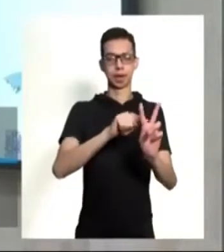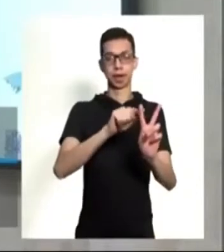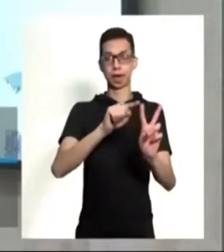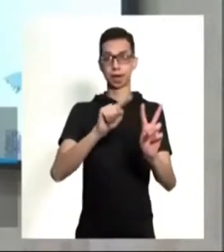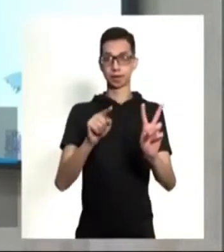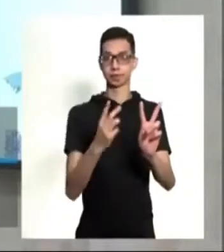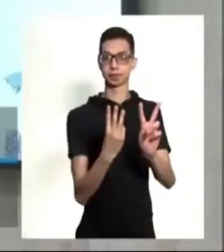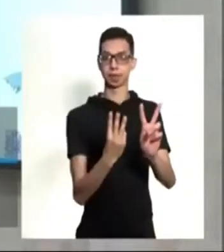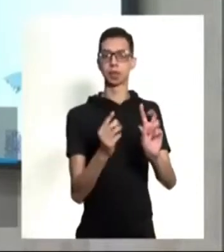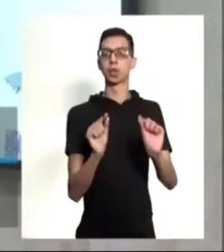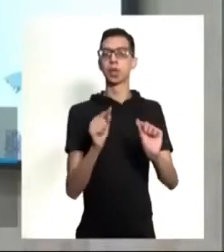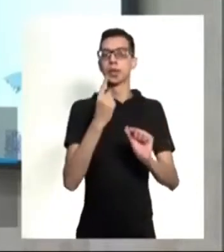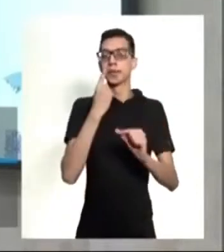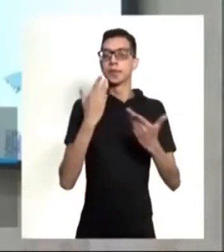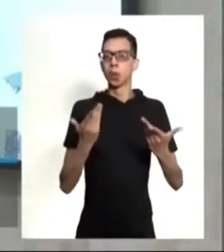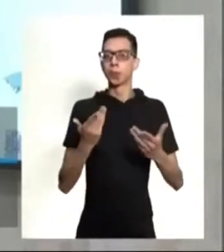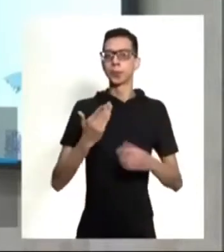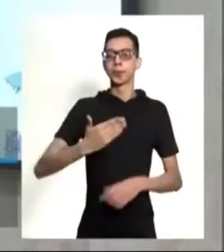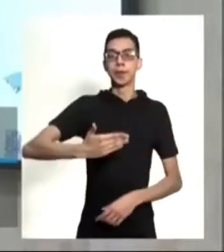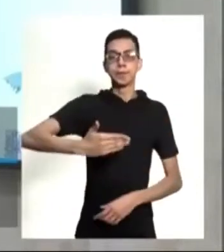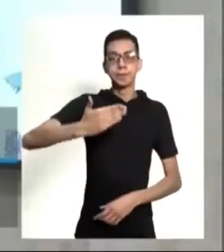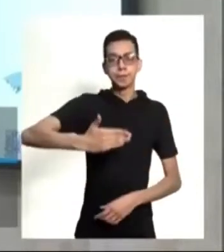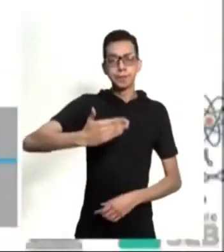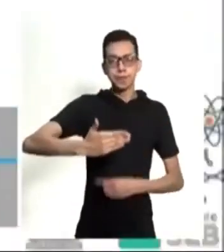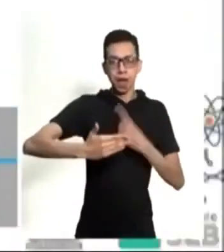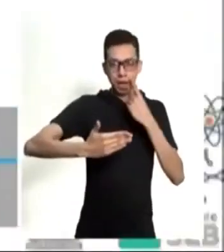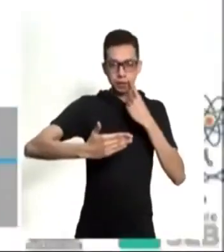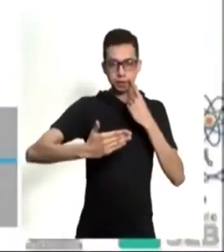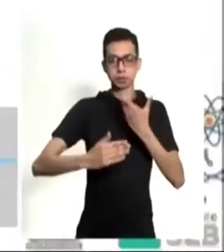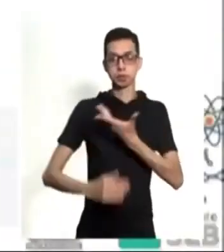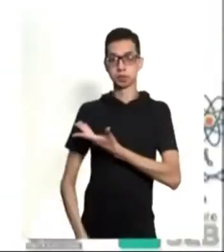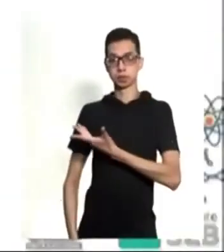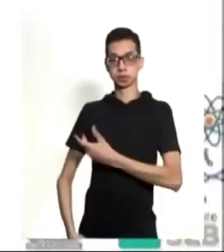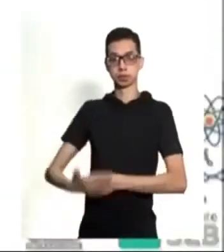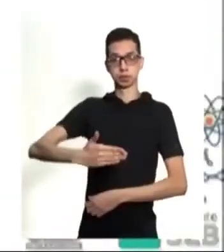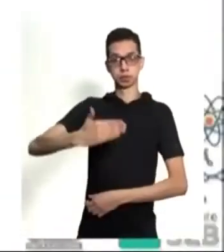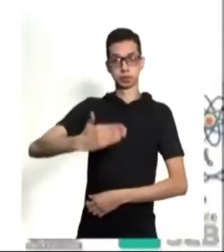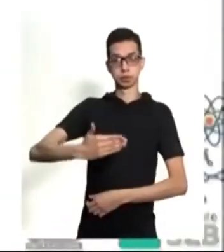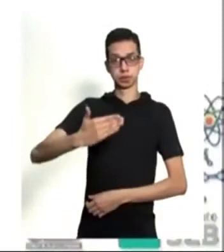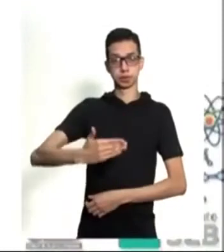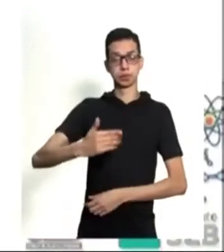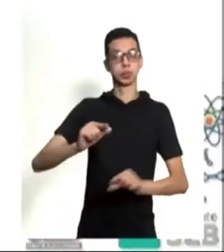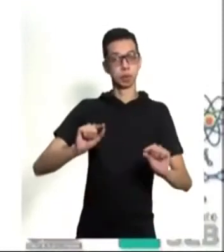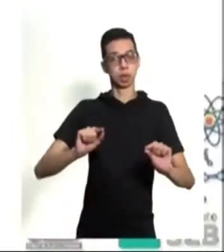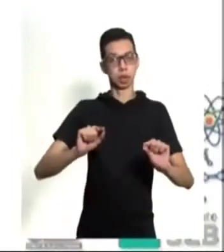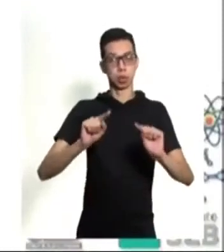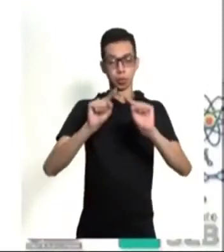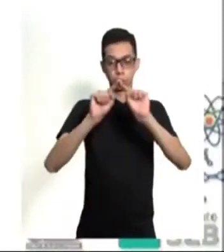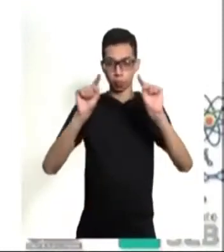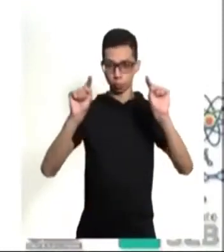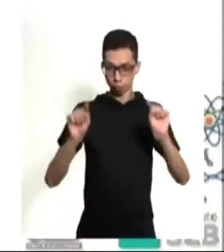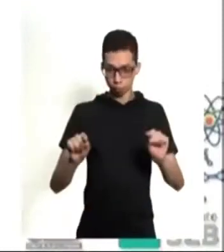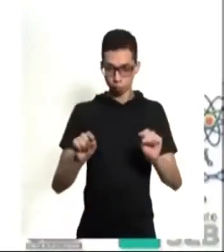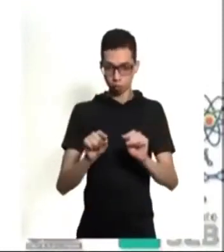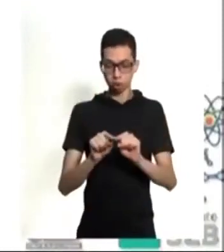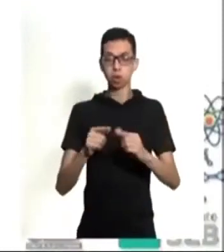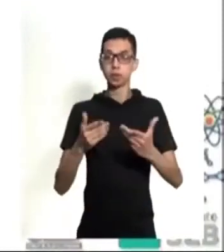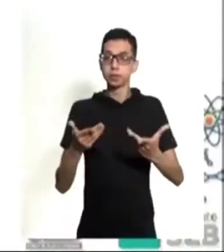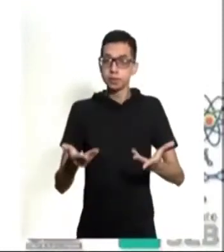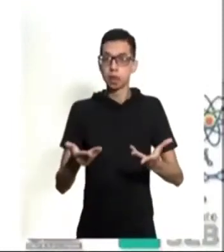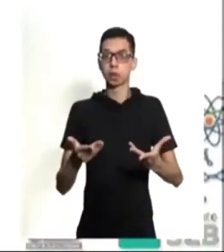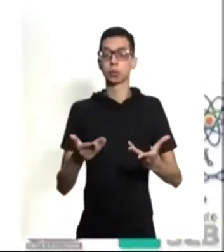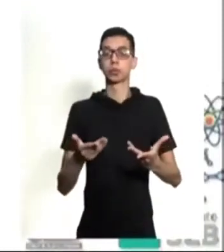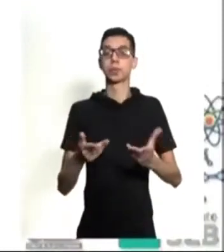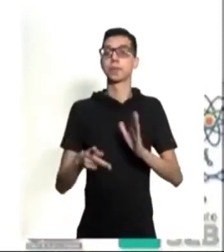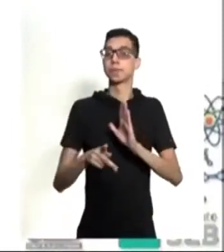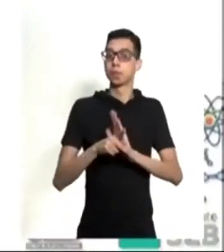cubo é quadrada. Então, a área da face é área de quadrado. E a área de quadrado é lado vezes lado. Então, a área da face é a área do quadrado.